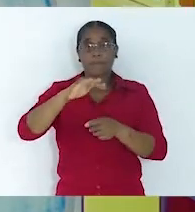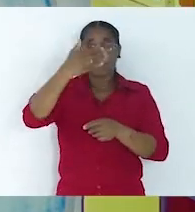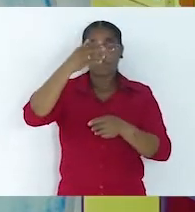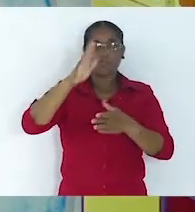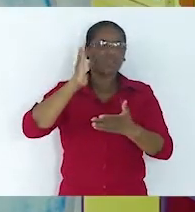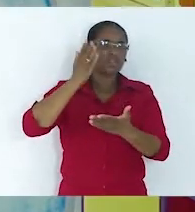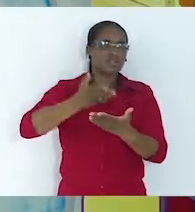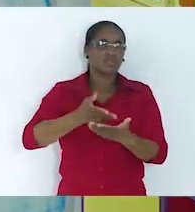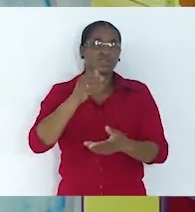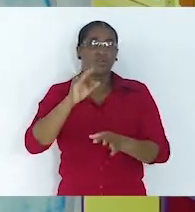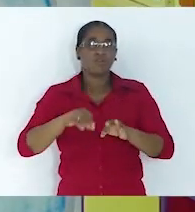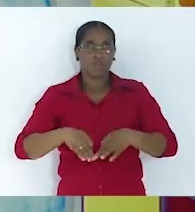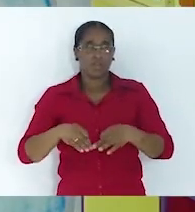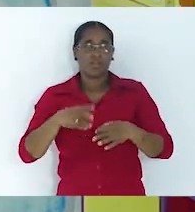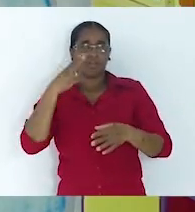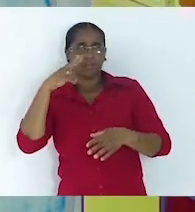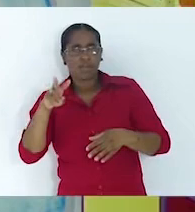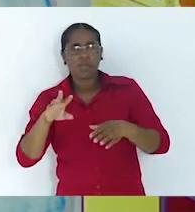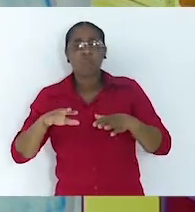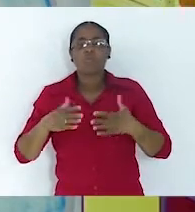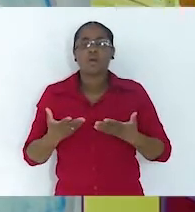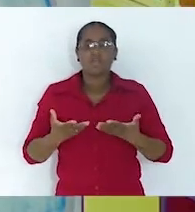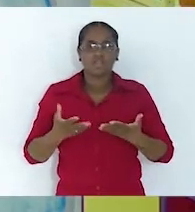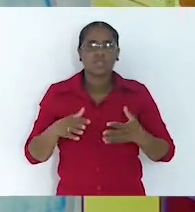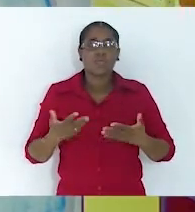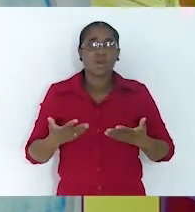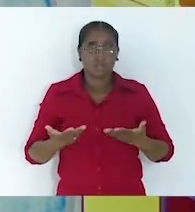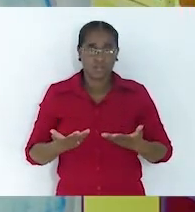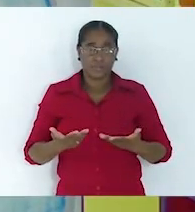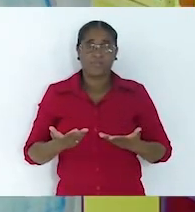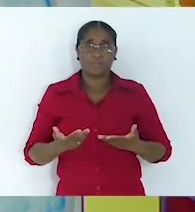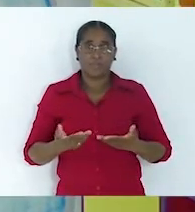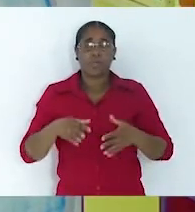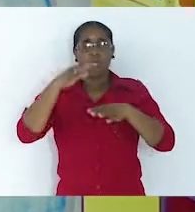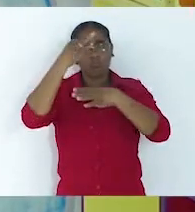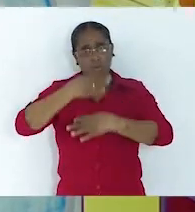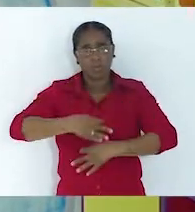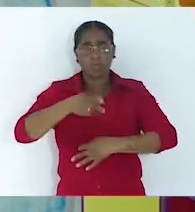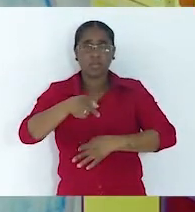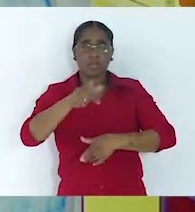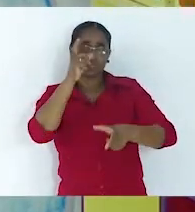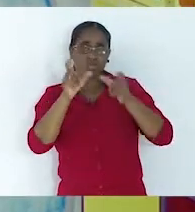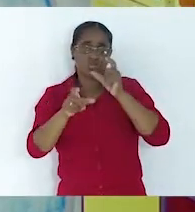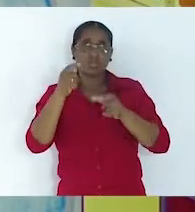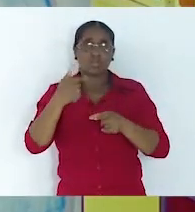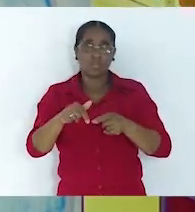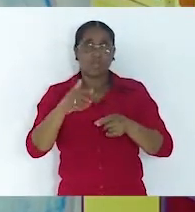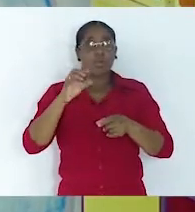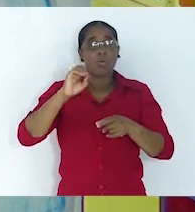fim, vês qual ou quais comportamentos que essa pessoa tem ou